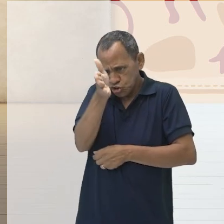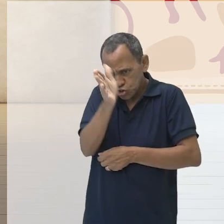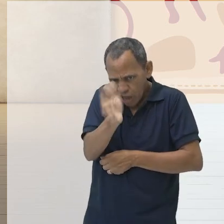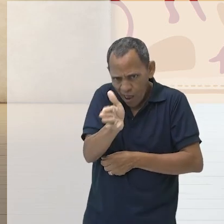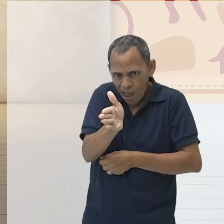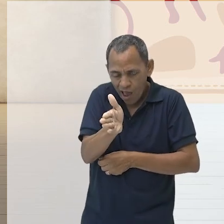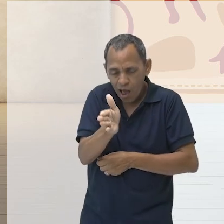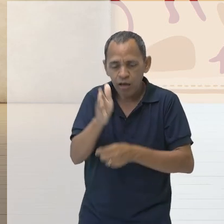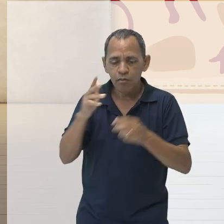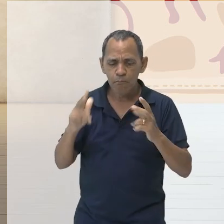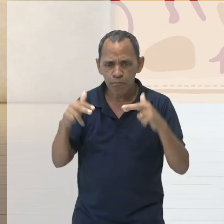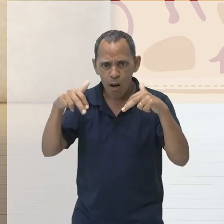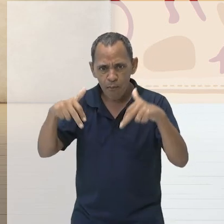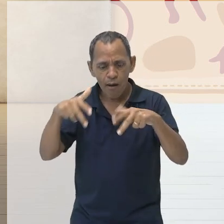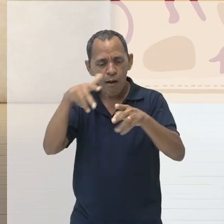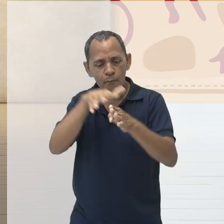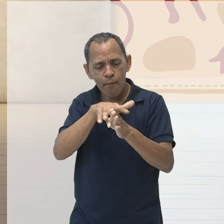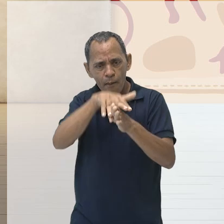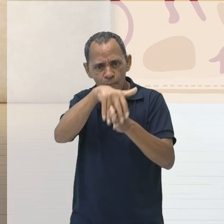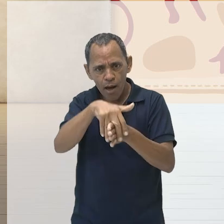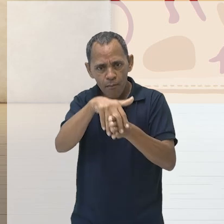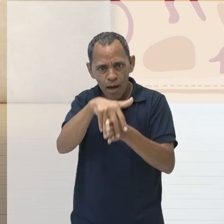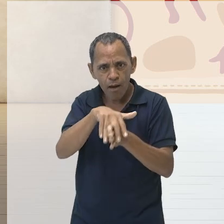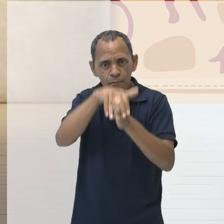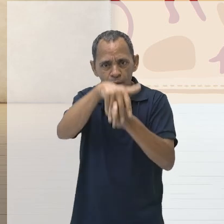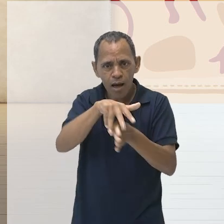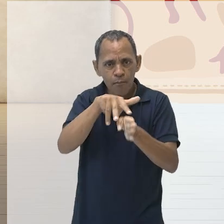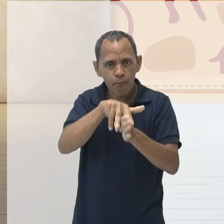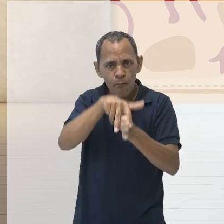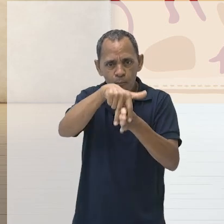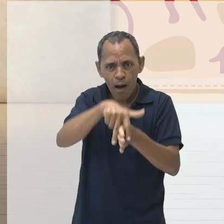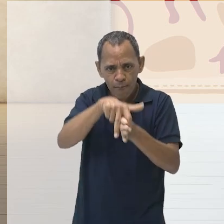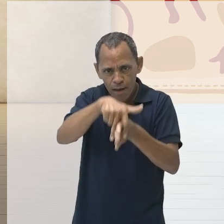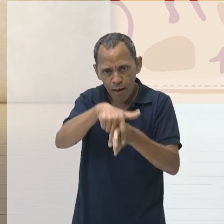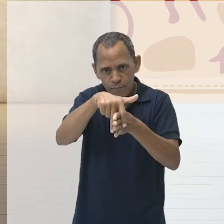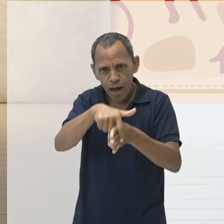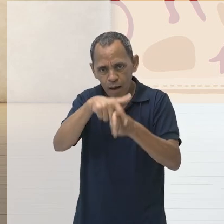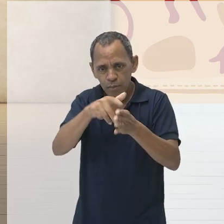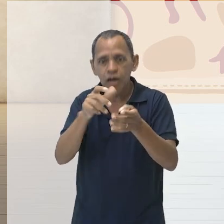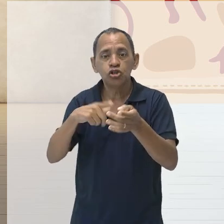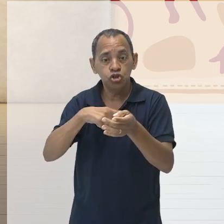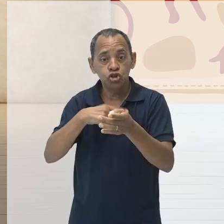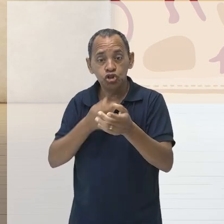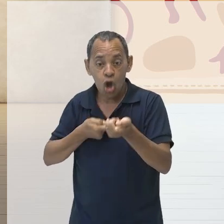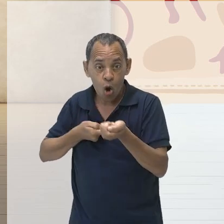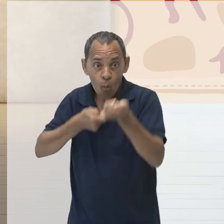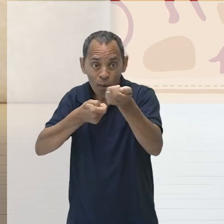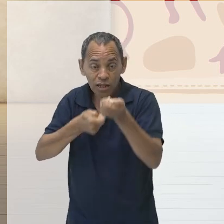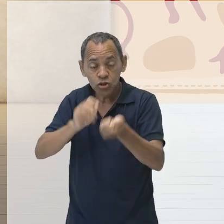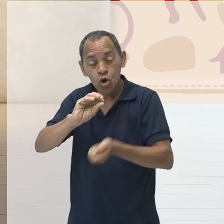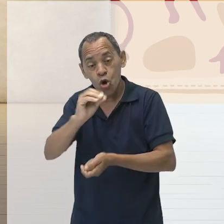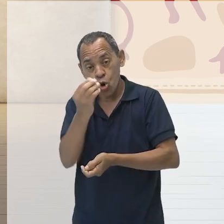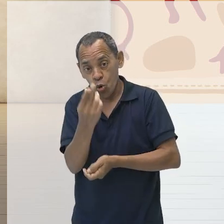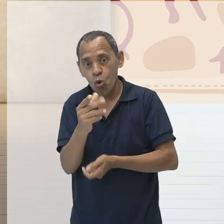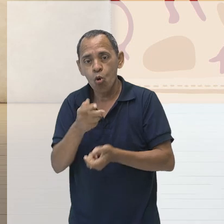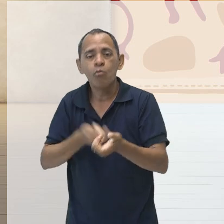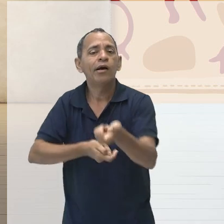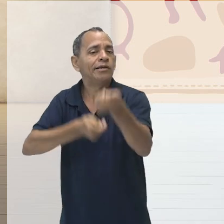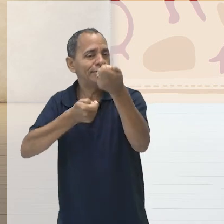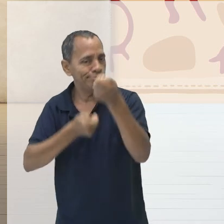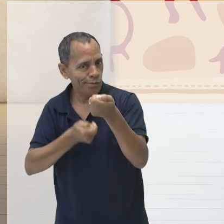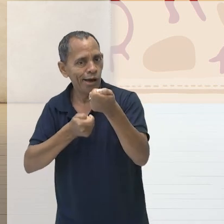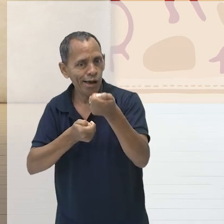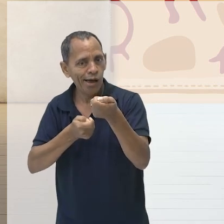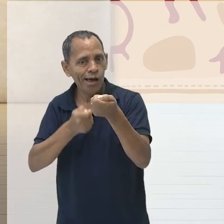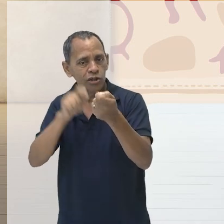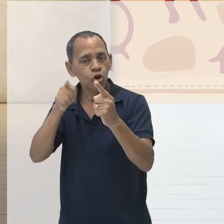cavaleiros iam montados em seus cavalos e levavam uma lança ou uma espada no intuito de quê? De